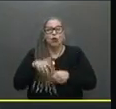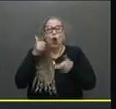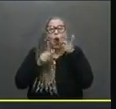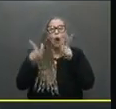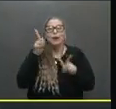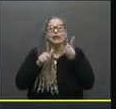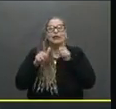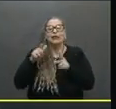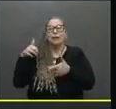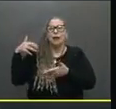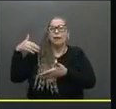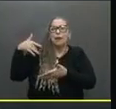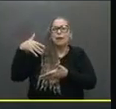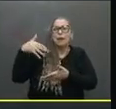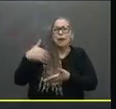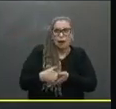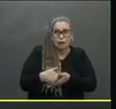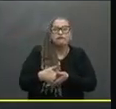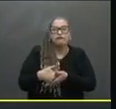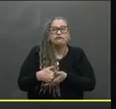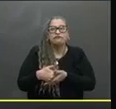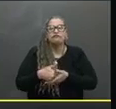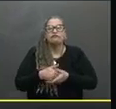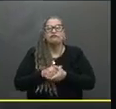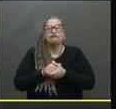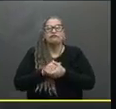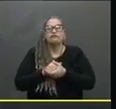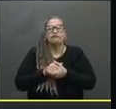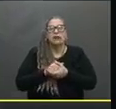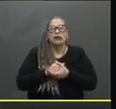conquistar coisas ao longo do caminho,